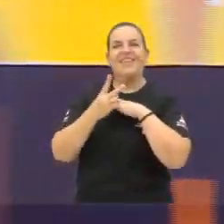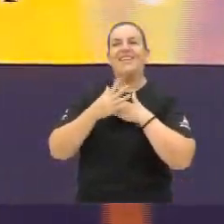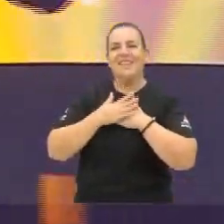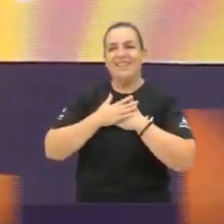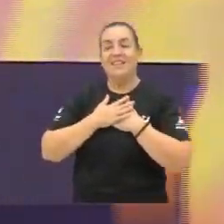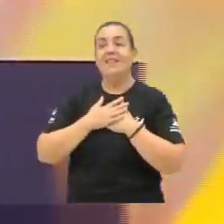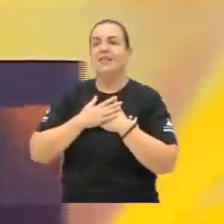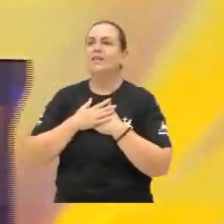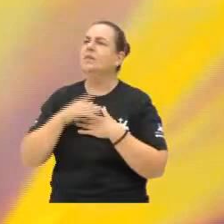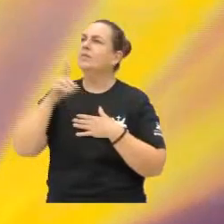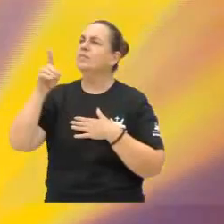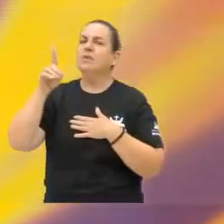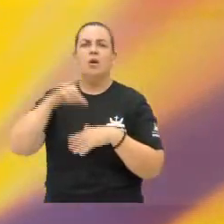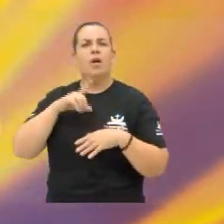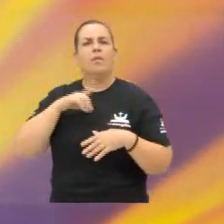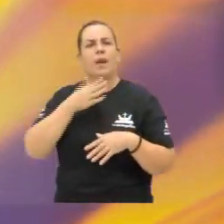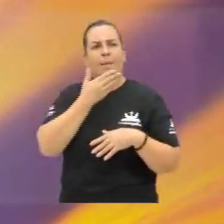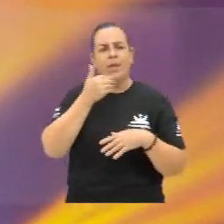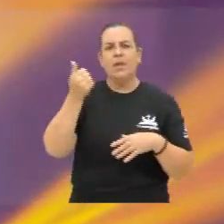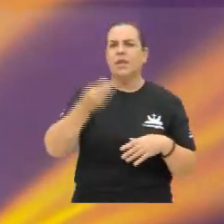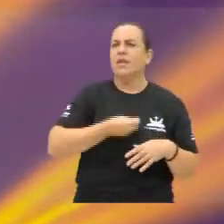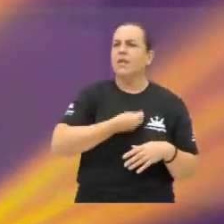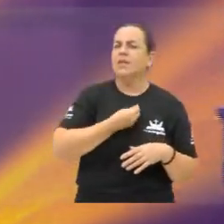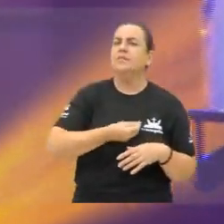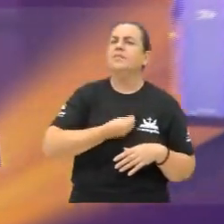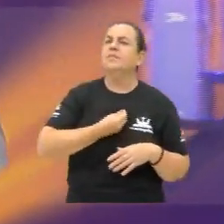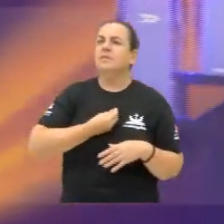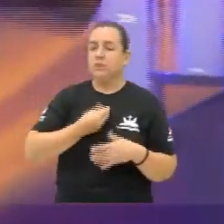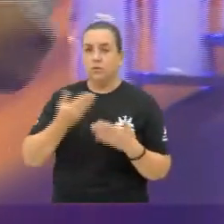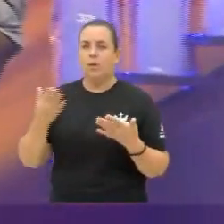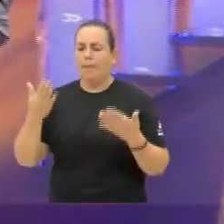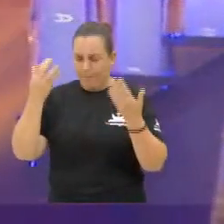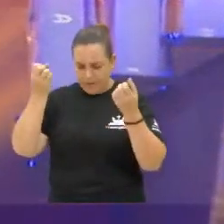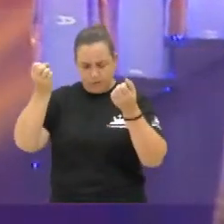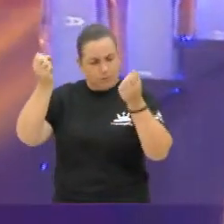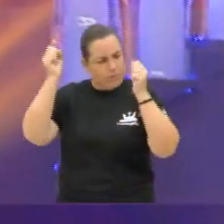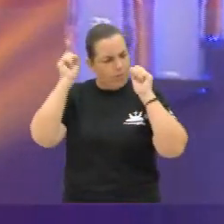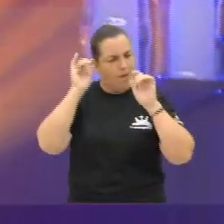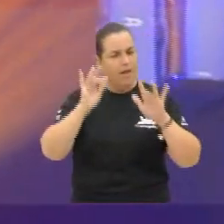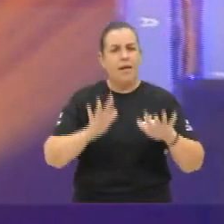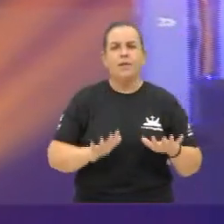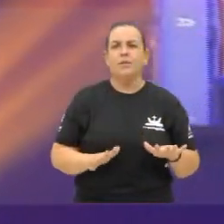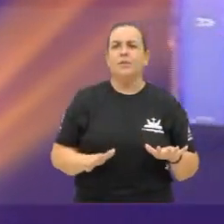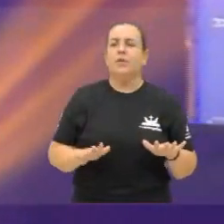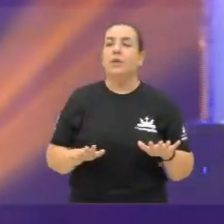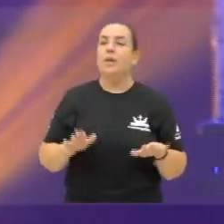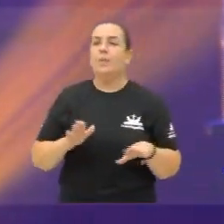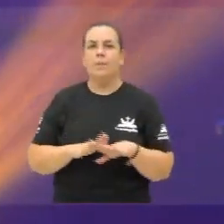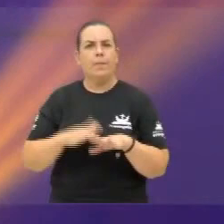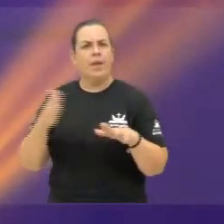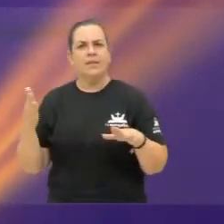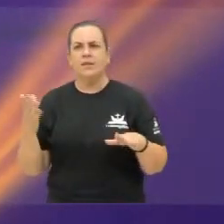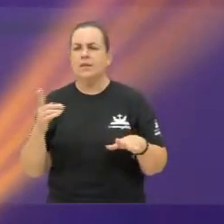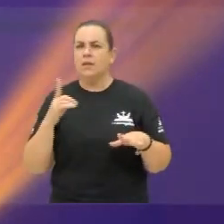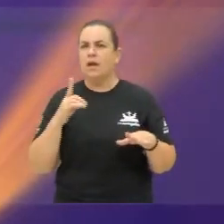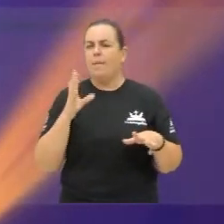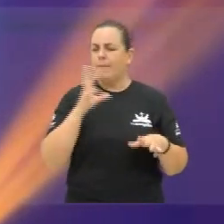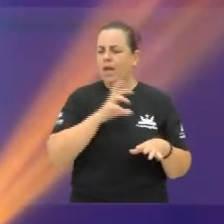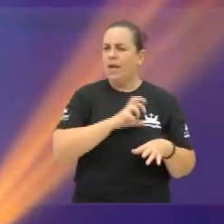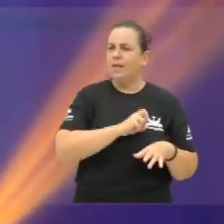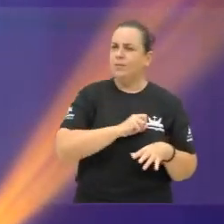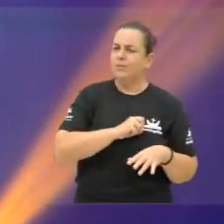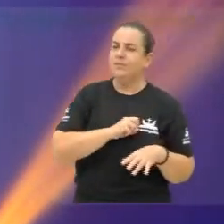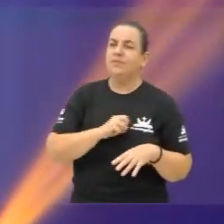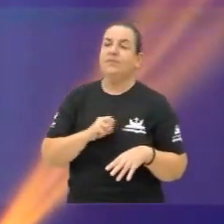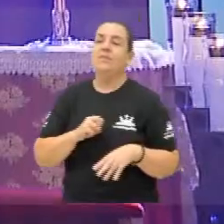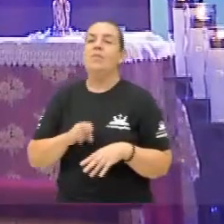mim, tem o melhor pra mim. Creia nisso. Sou abençoado, muito mais que